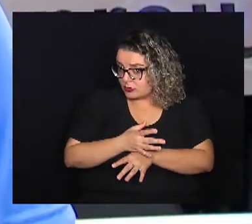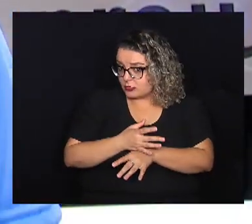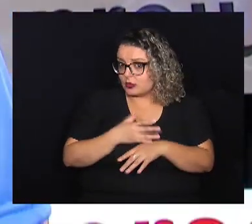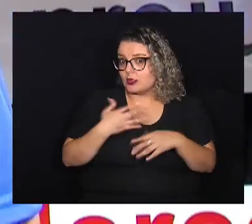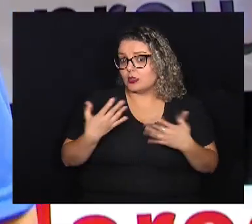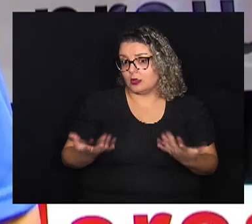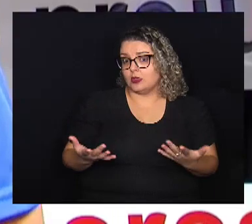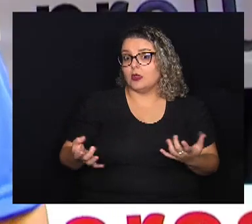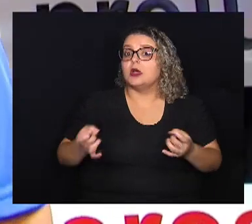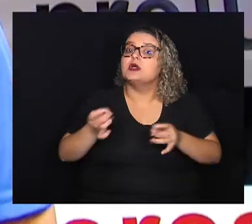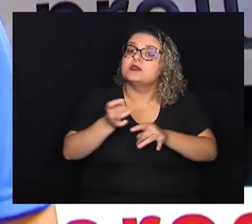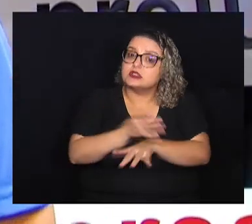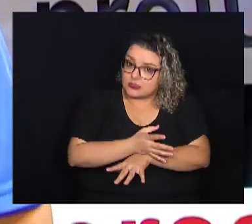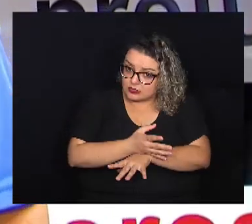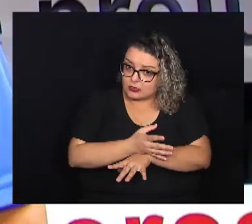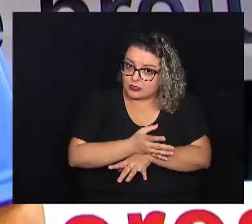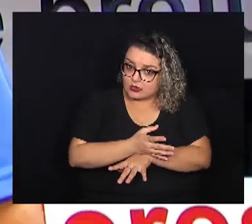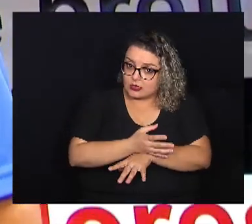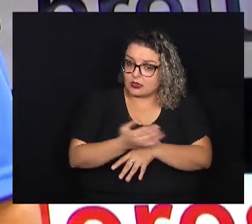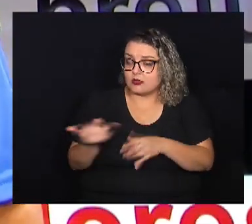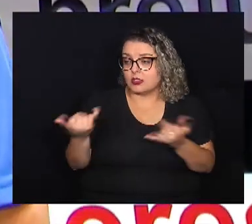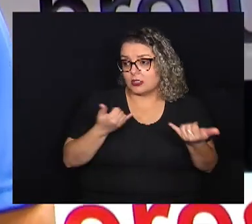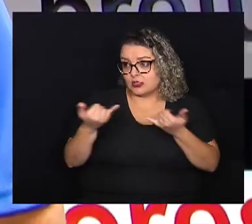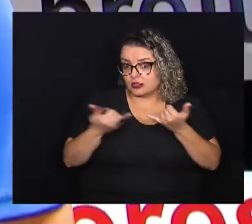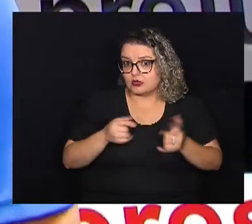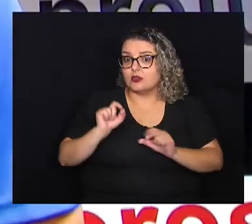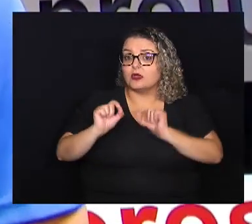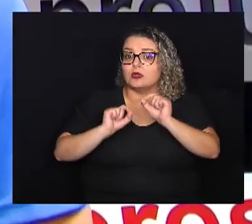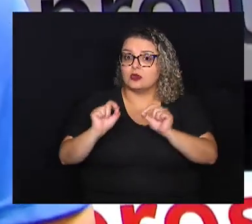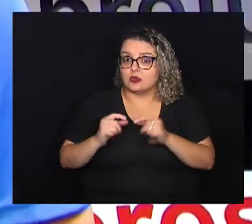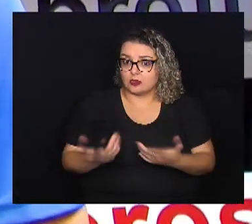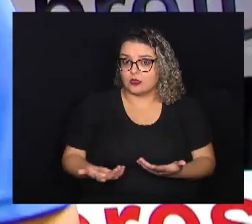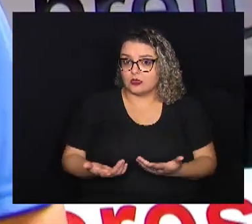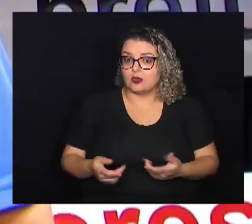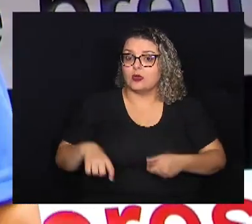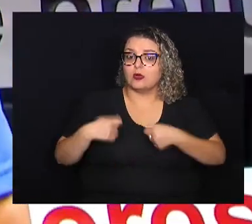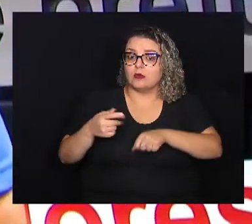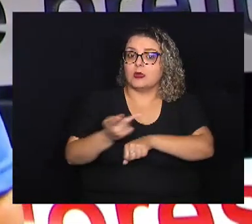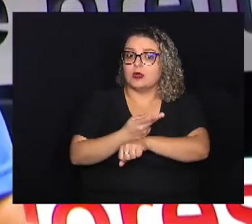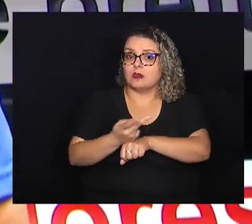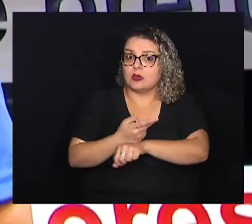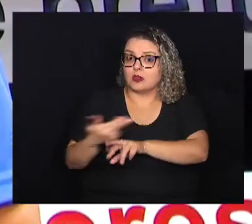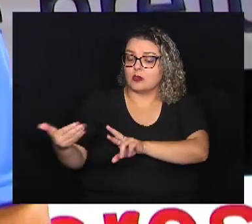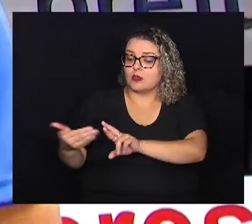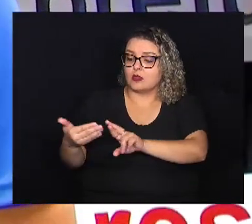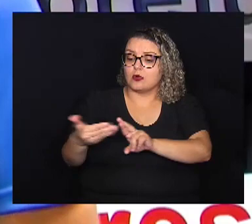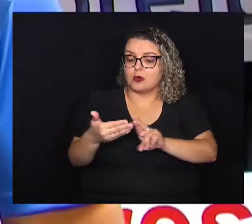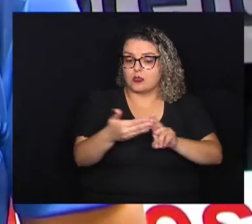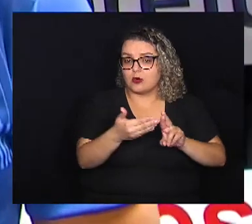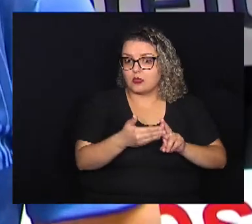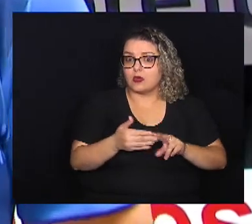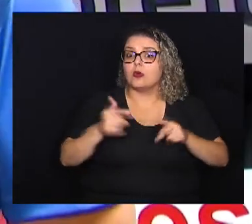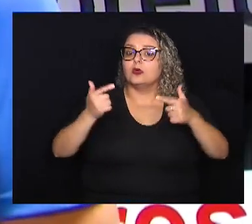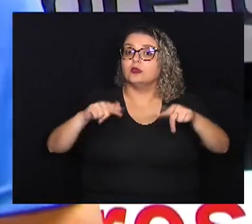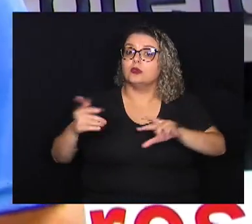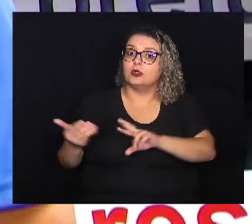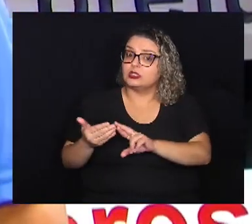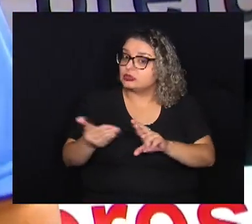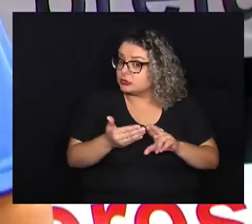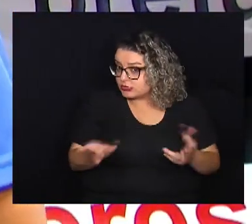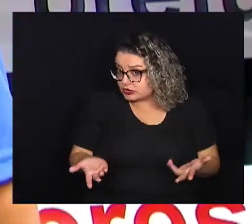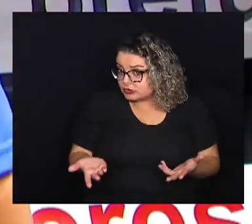Estando pronto, foi nos informar do quê? Tem que procurar os representantes. Onde estão os representantes?